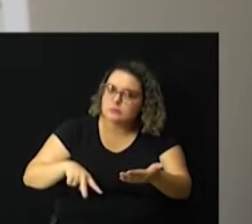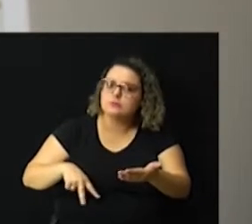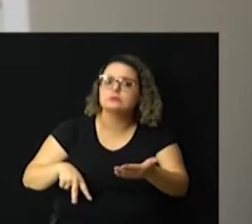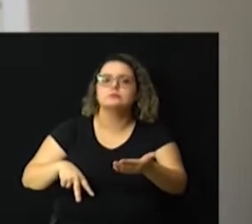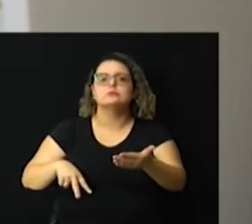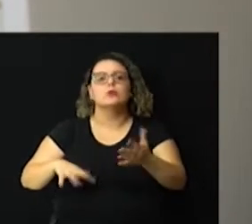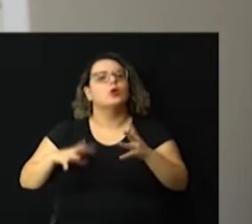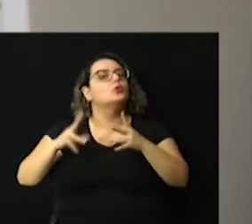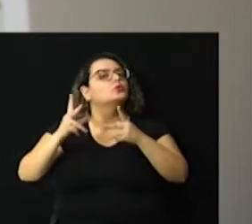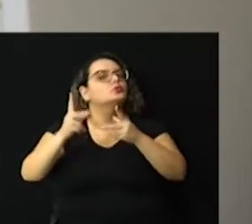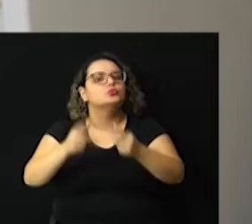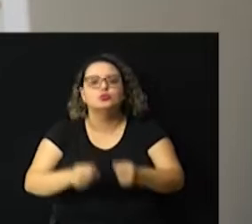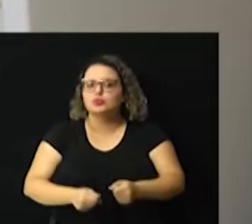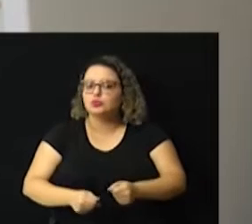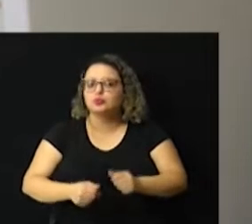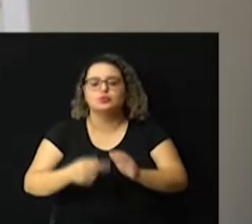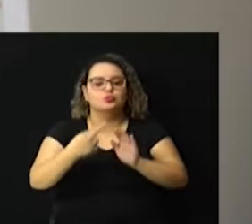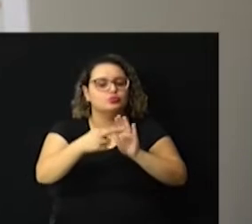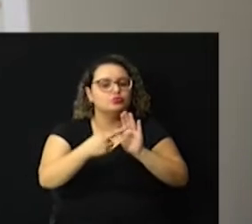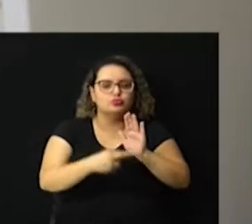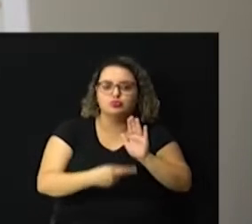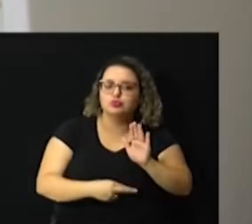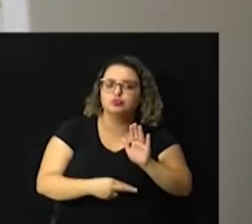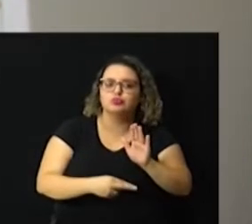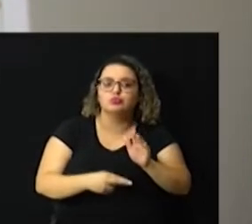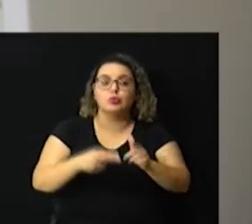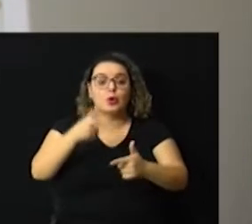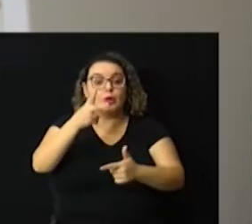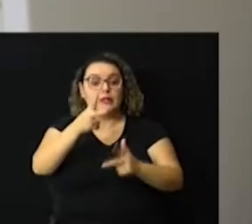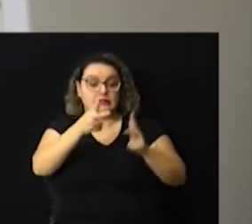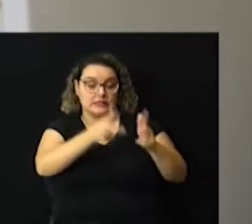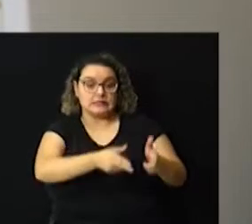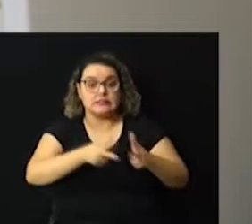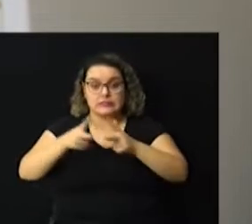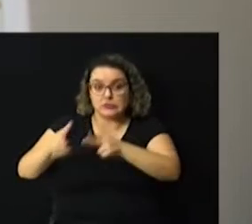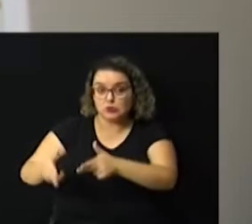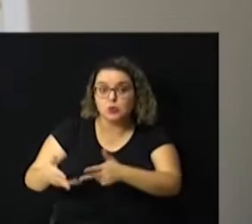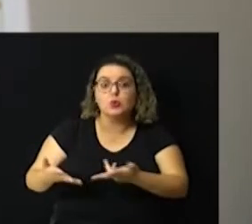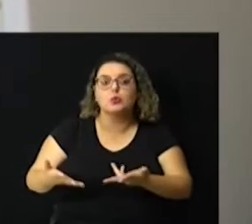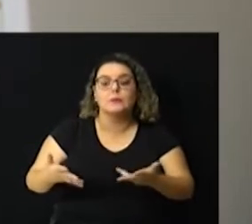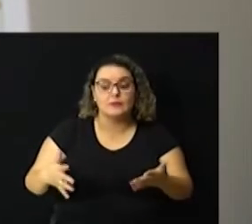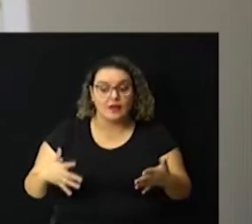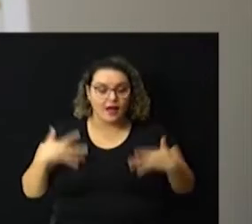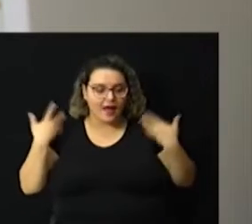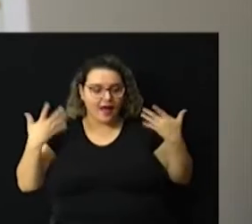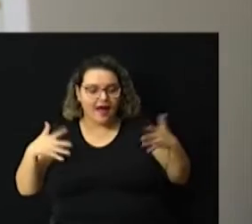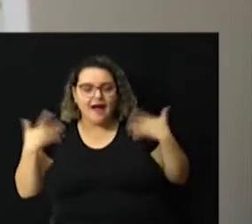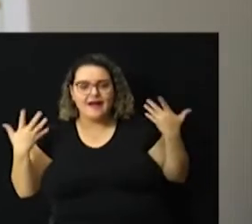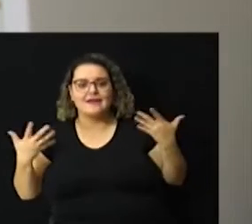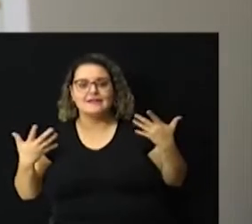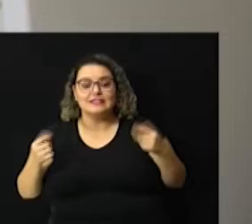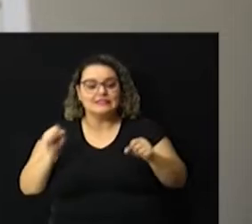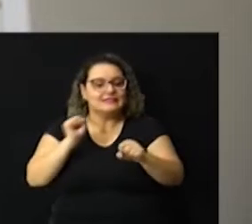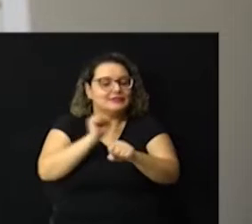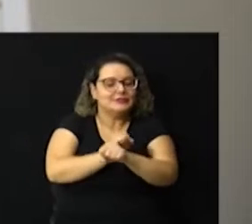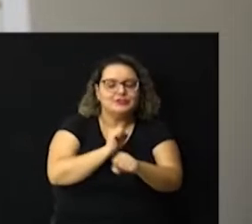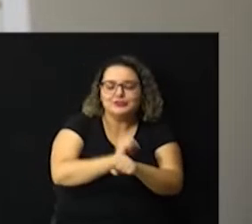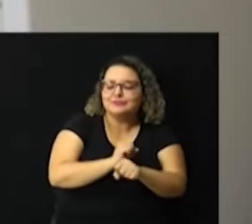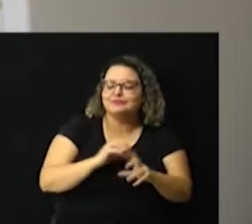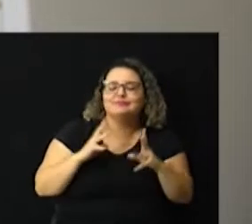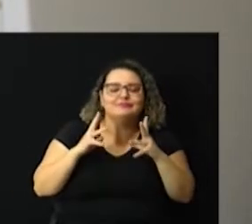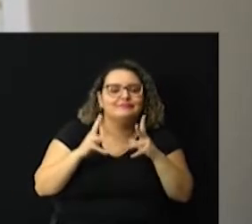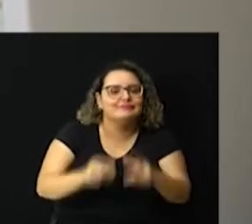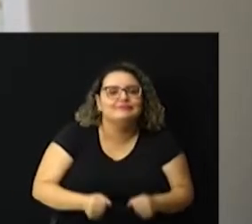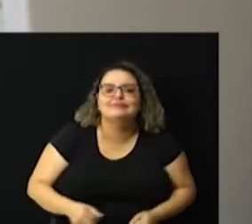da roteirização, das edições, ele ficava muito empolgado. Ele dizia que esperava toda sexta-feira